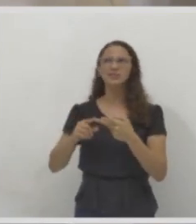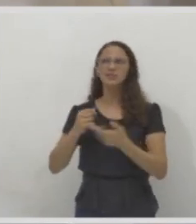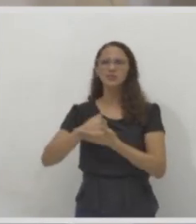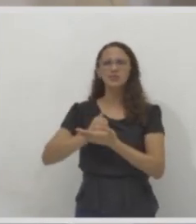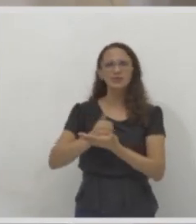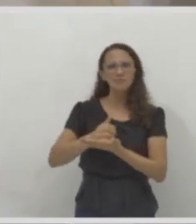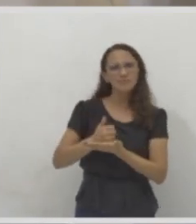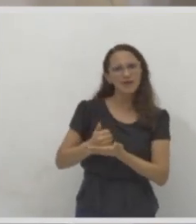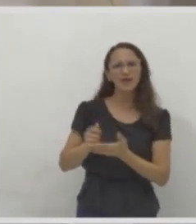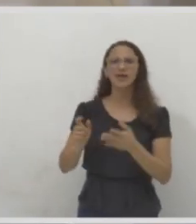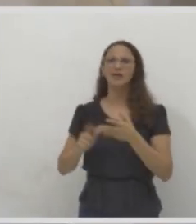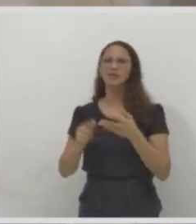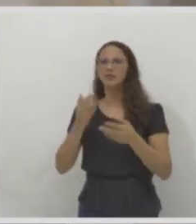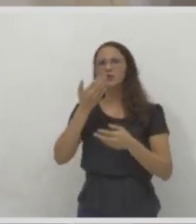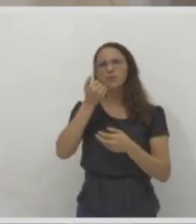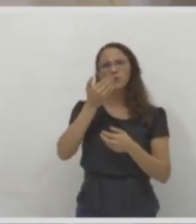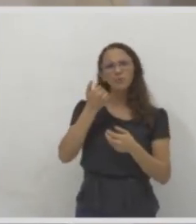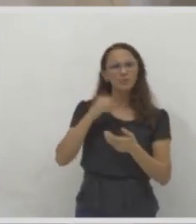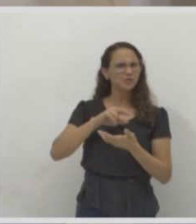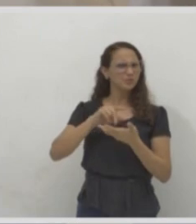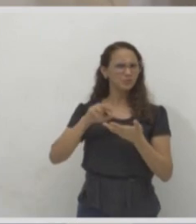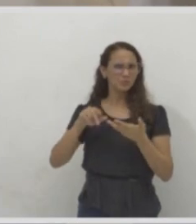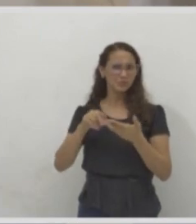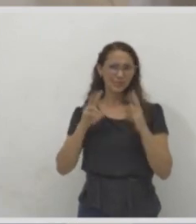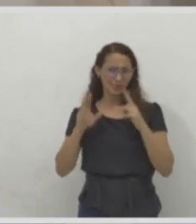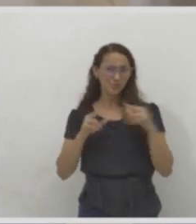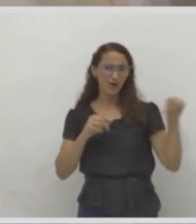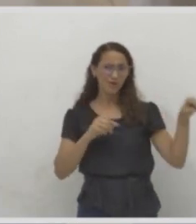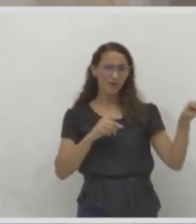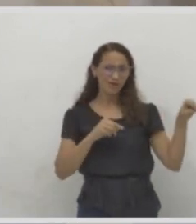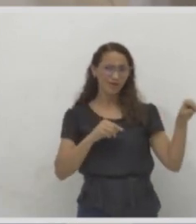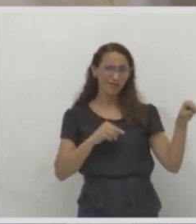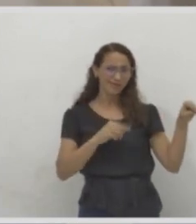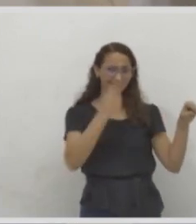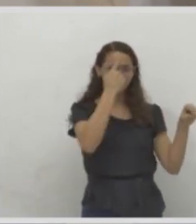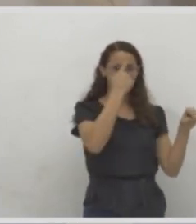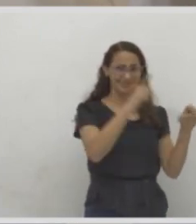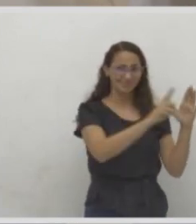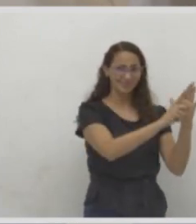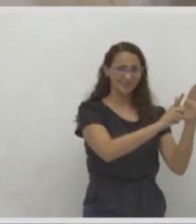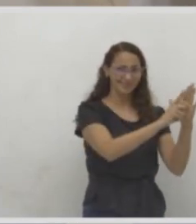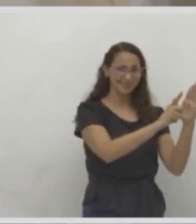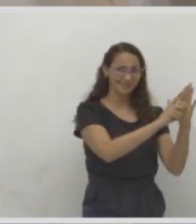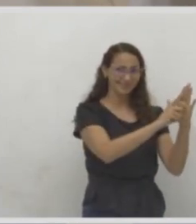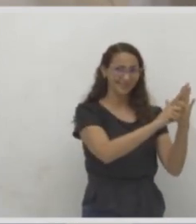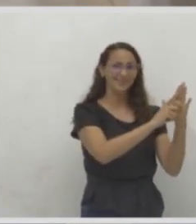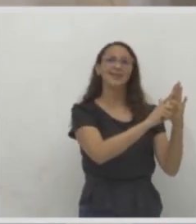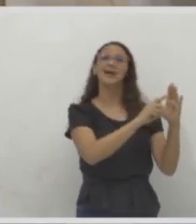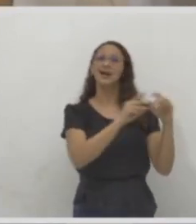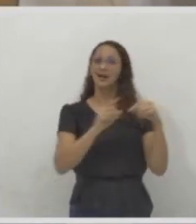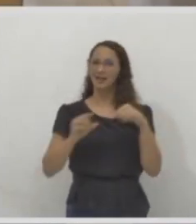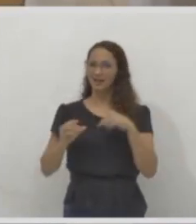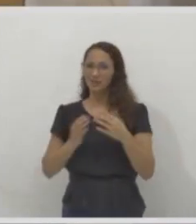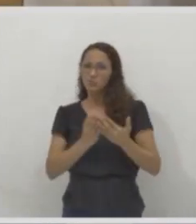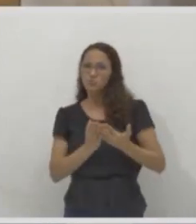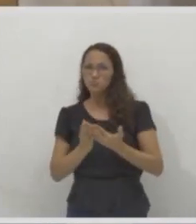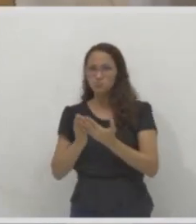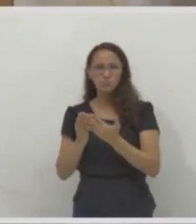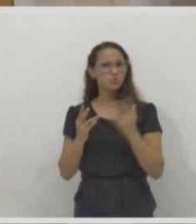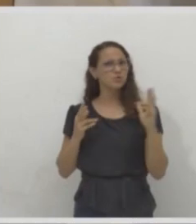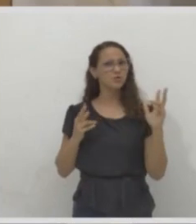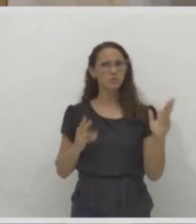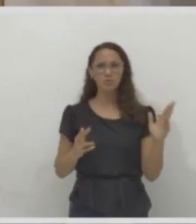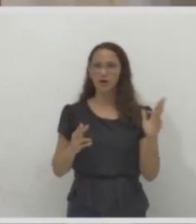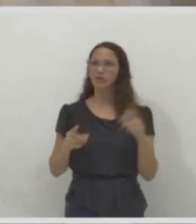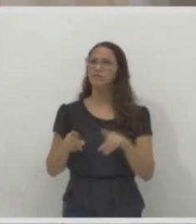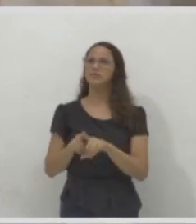os barracões dos seringais ofereciam no sistema de aviamento para o seringueiro, também os regatões ofereciam a